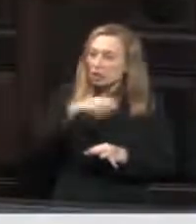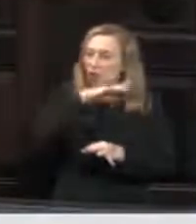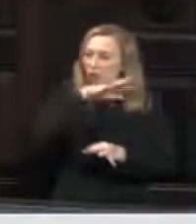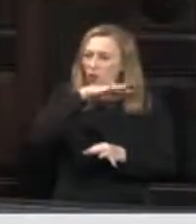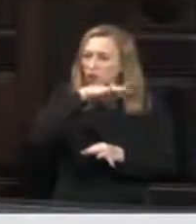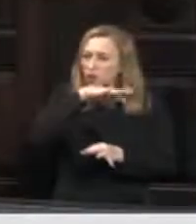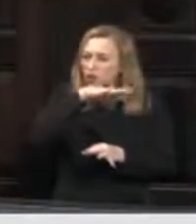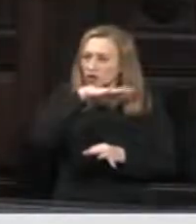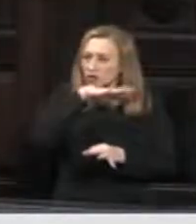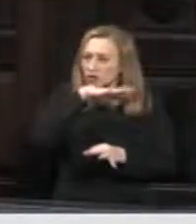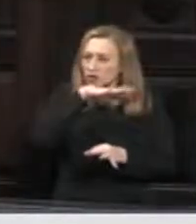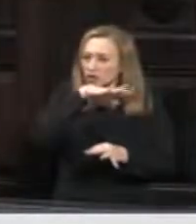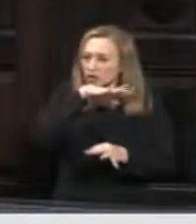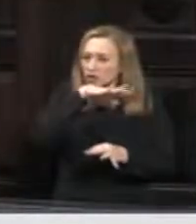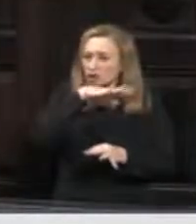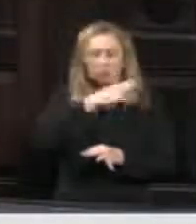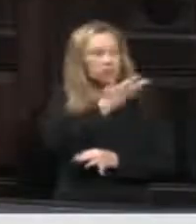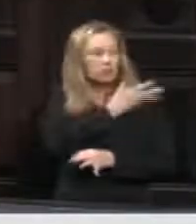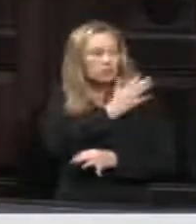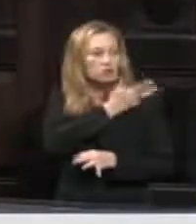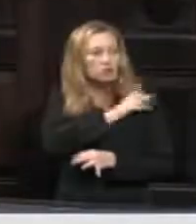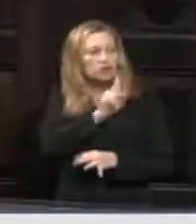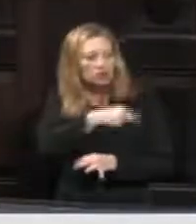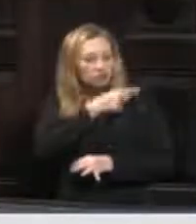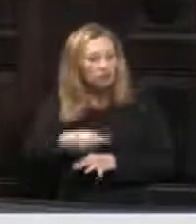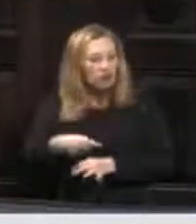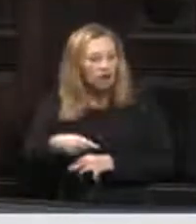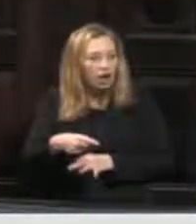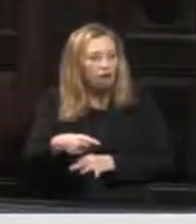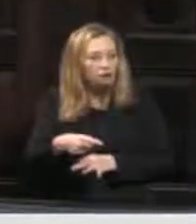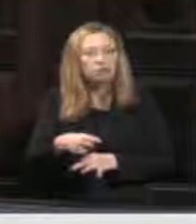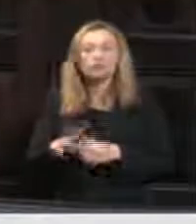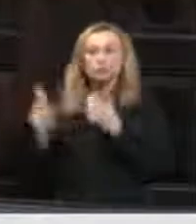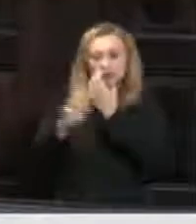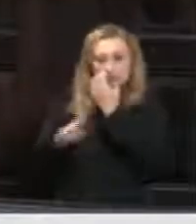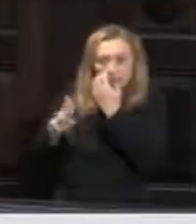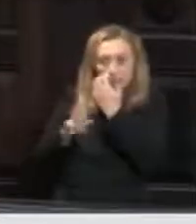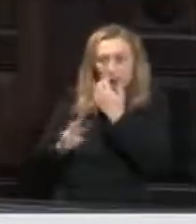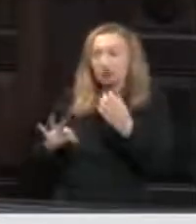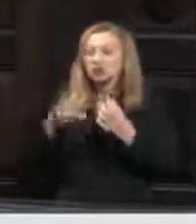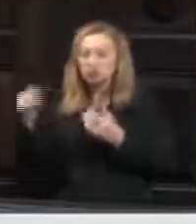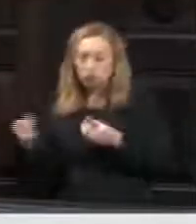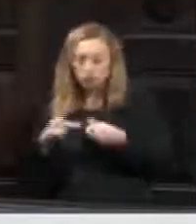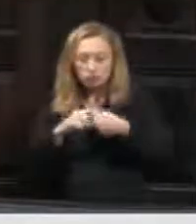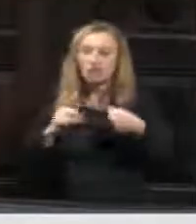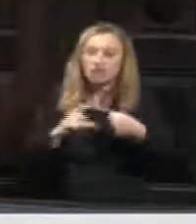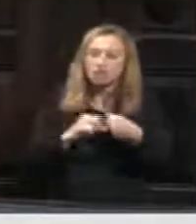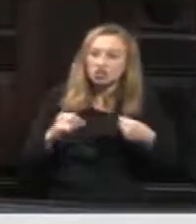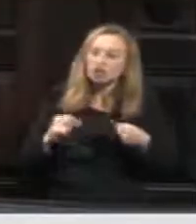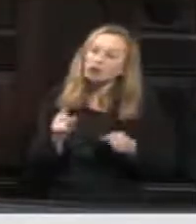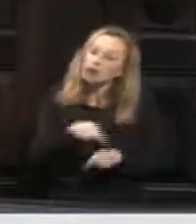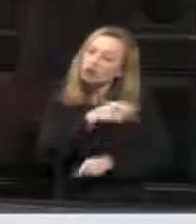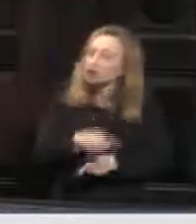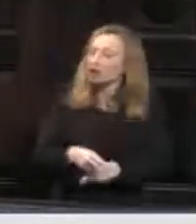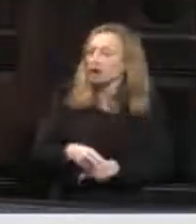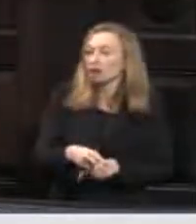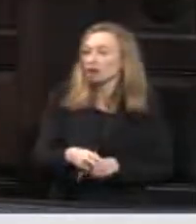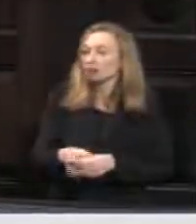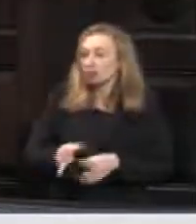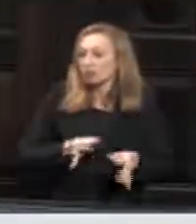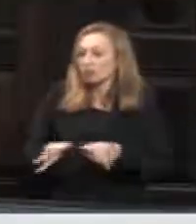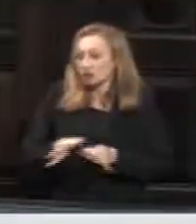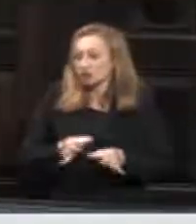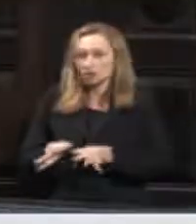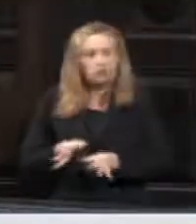rejeitados com veemência, inclusive se usando todos os artifícios regimentais para que